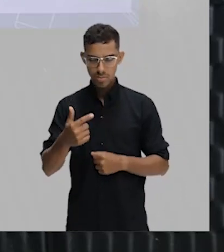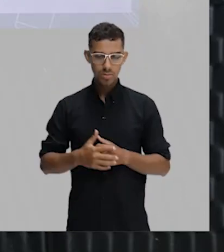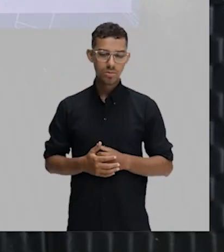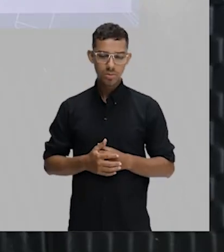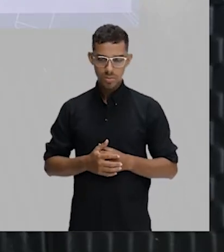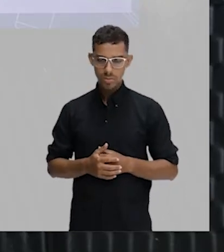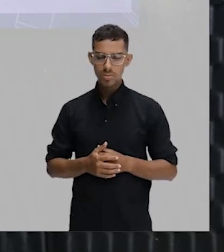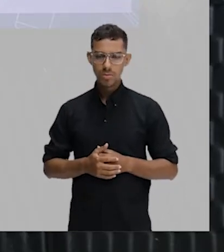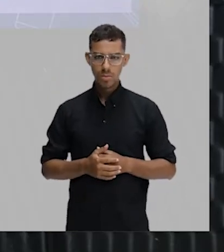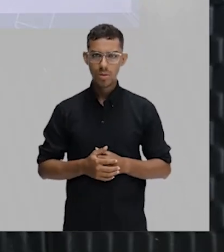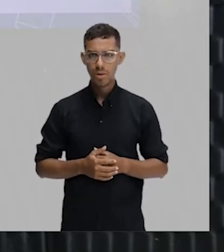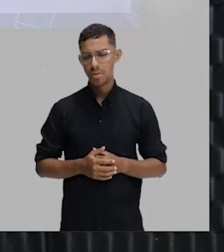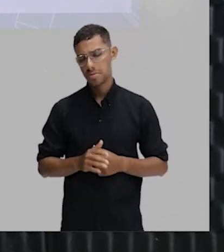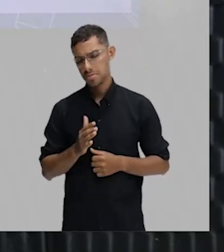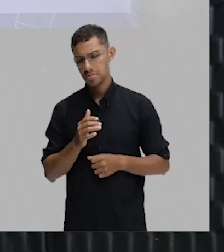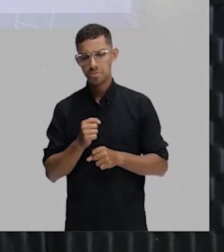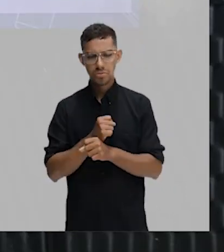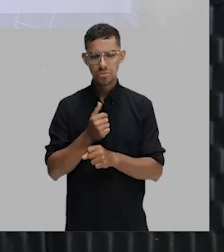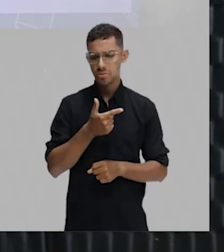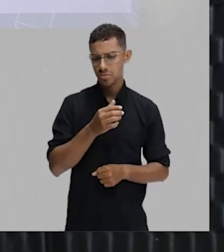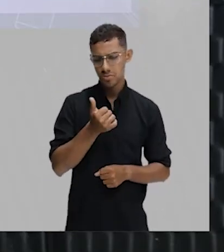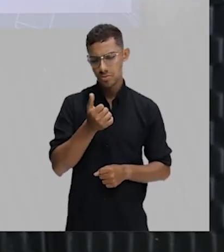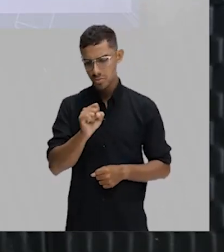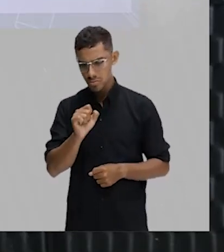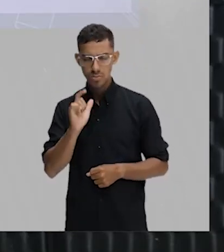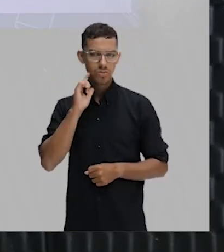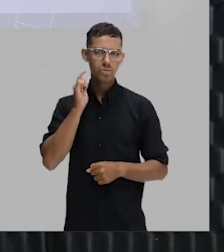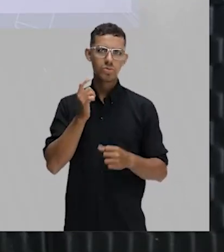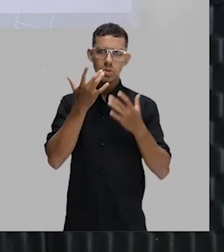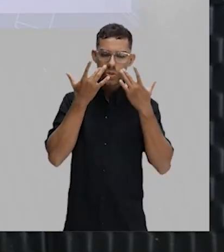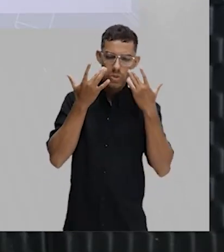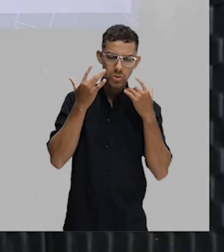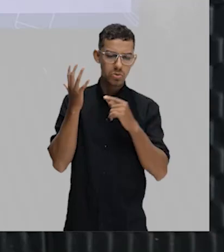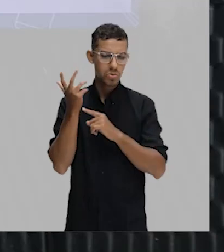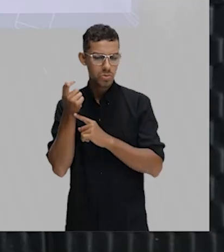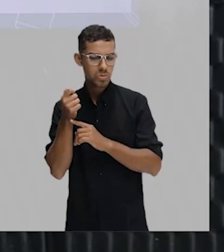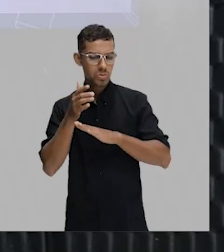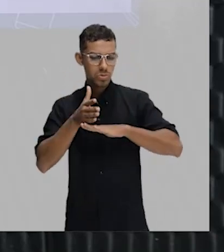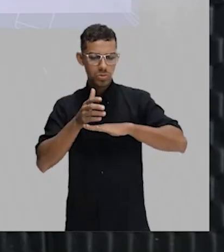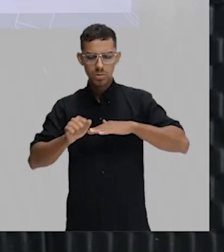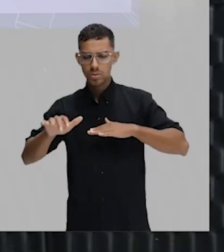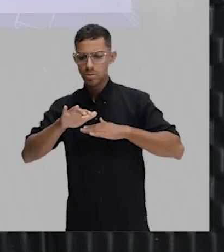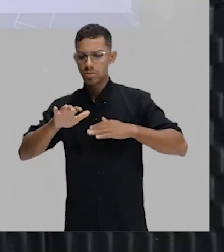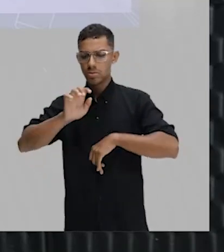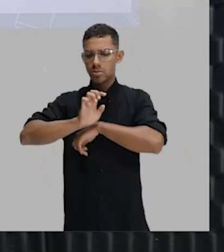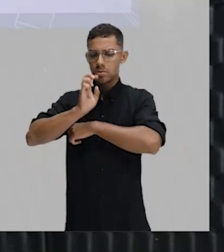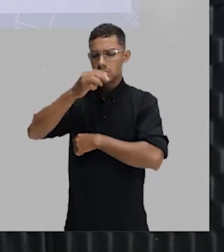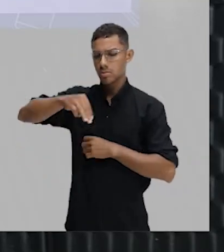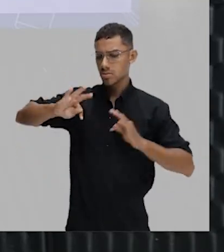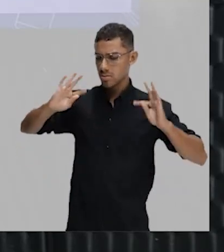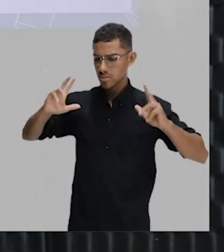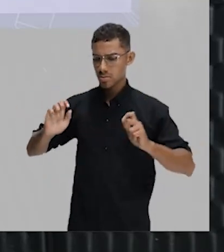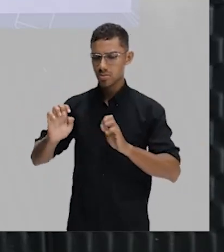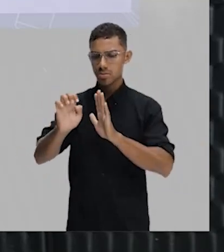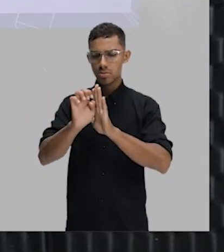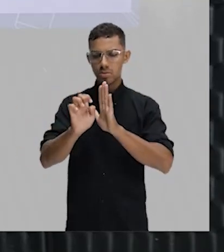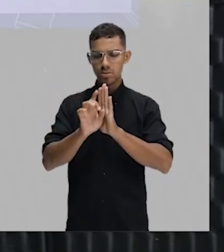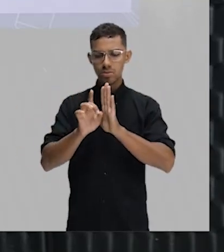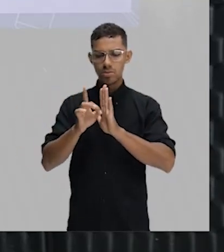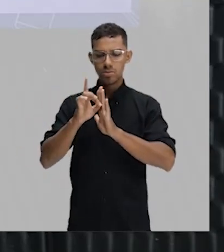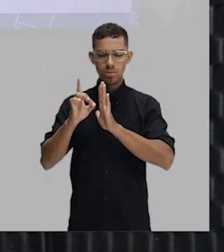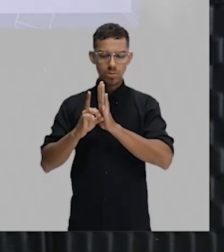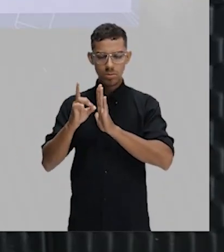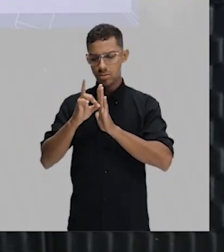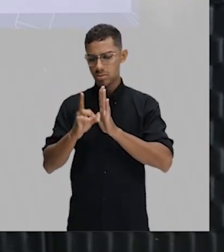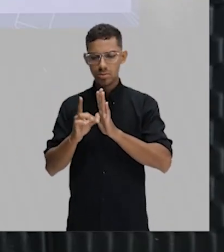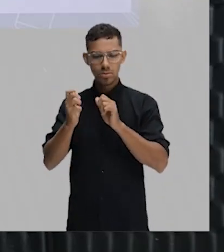um centro cultural que promove artistas contemporâneos de São Luís, do Maranhão inteiro. Então você pode entrar nos editais e participar. Se o teu